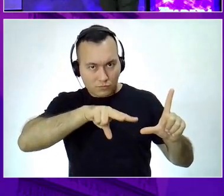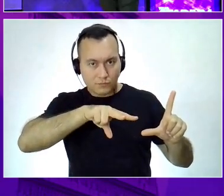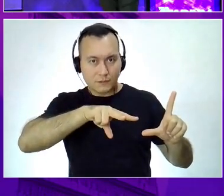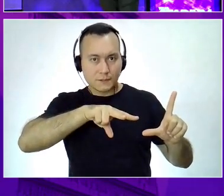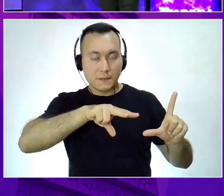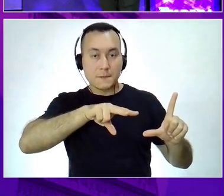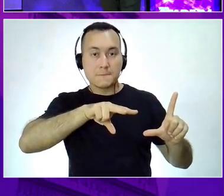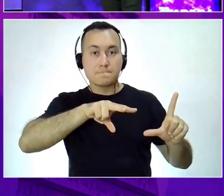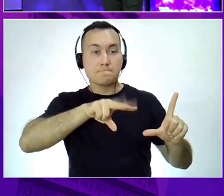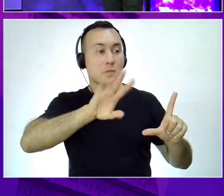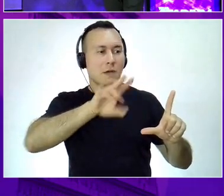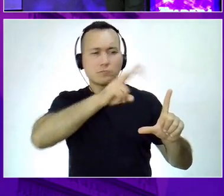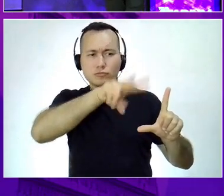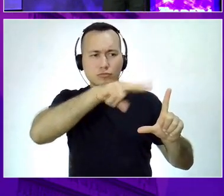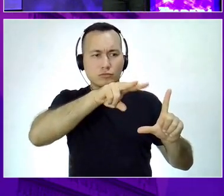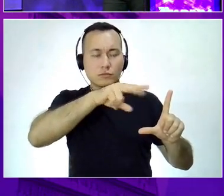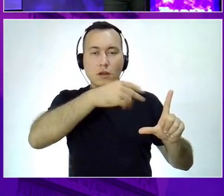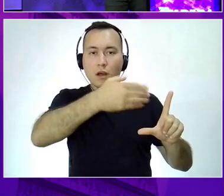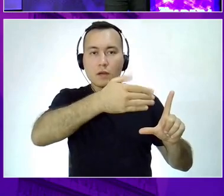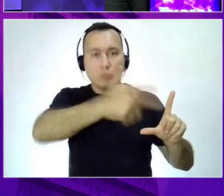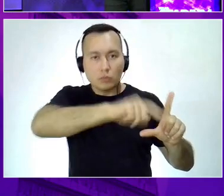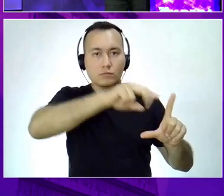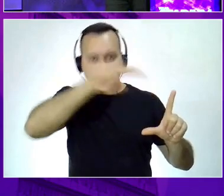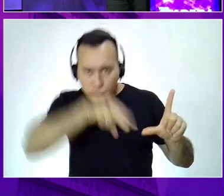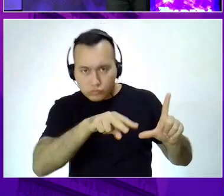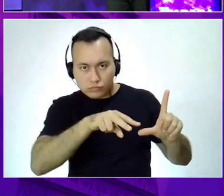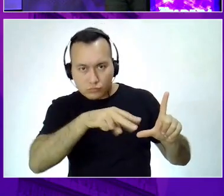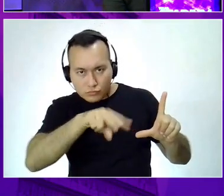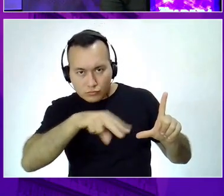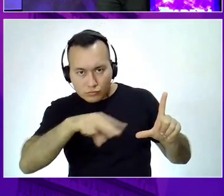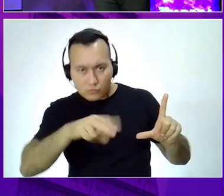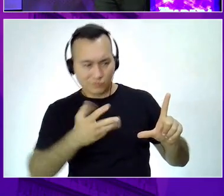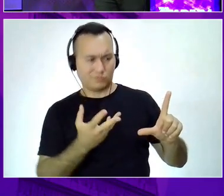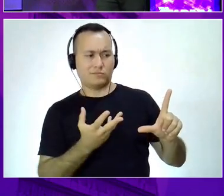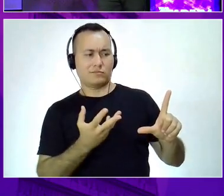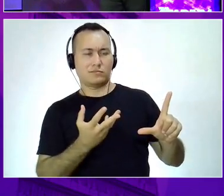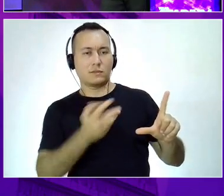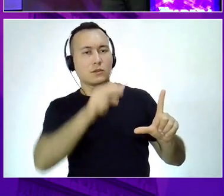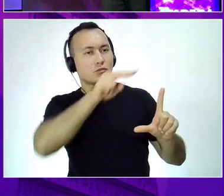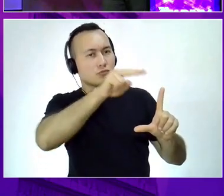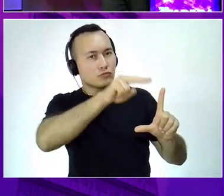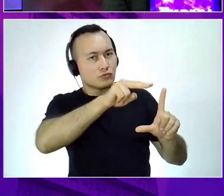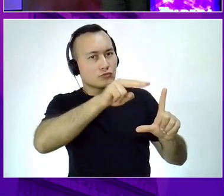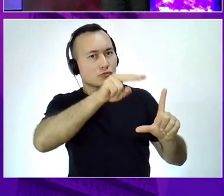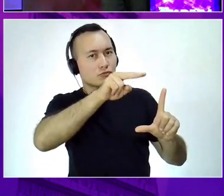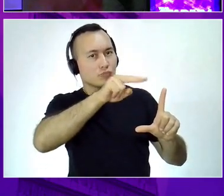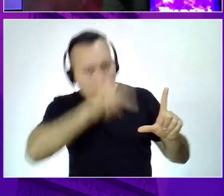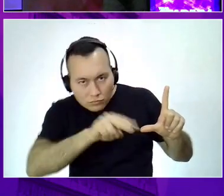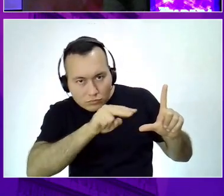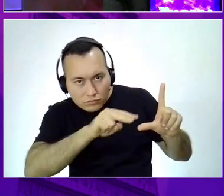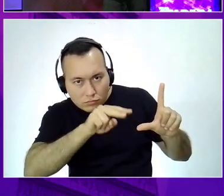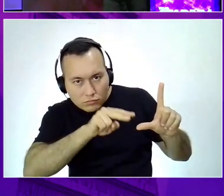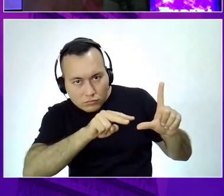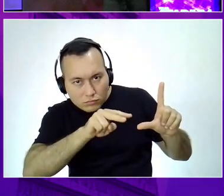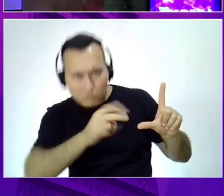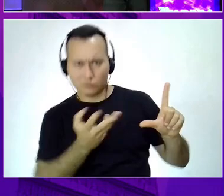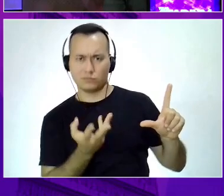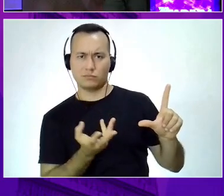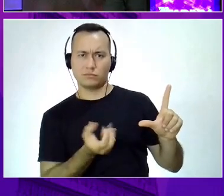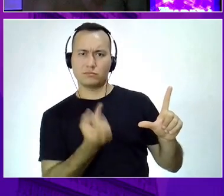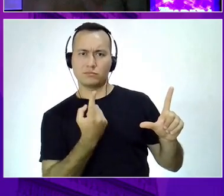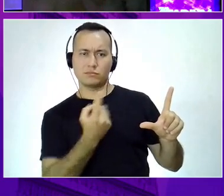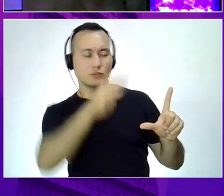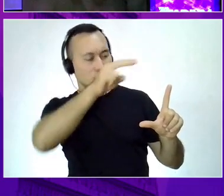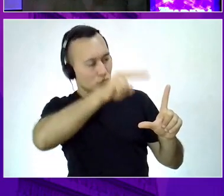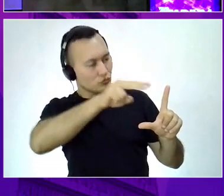estavam errados. Então eu começava a ler em cima, lia embaixo. Começava a ler aqui, ia para baixo. Eu perdia todo